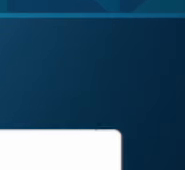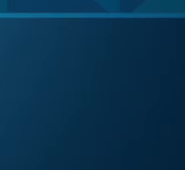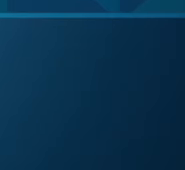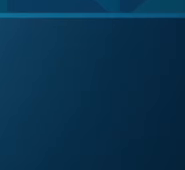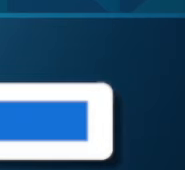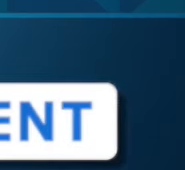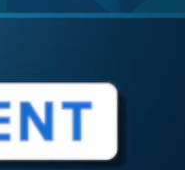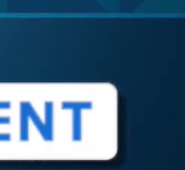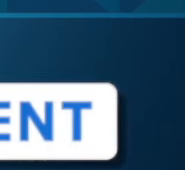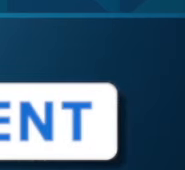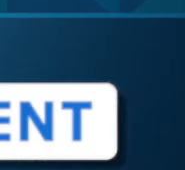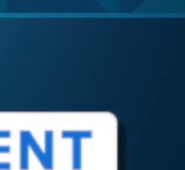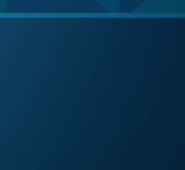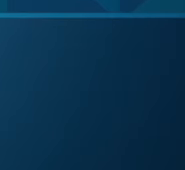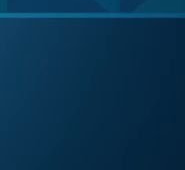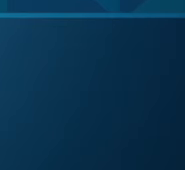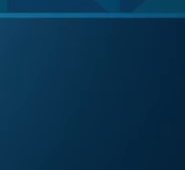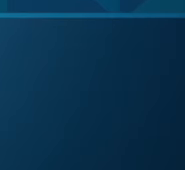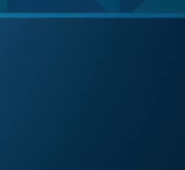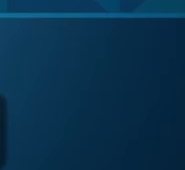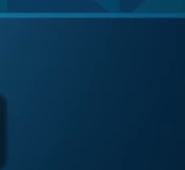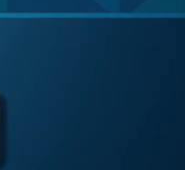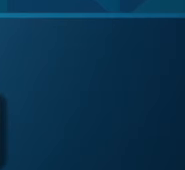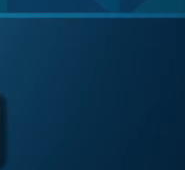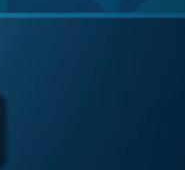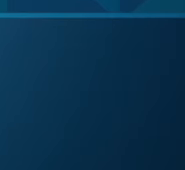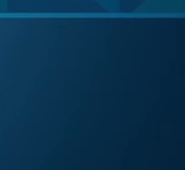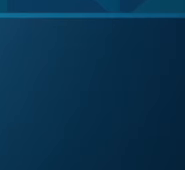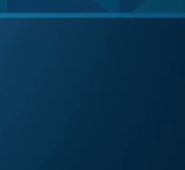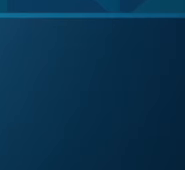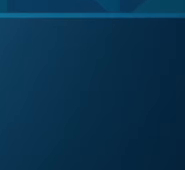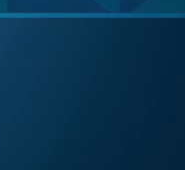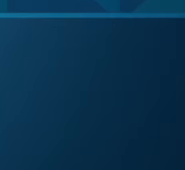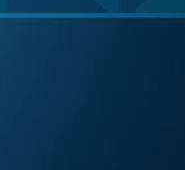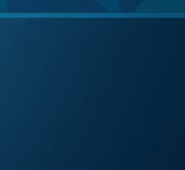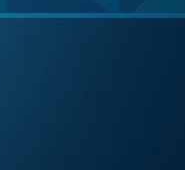notificação, fo comentário no fahetutan va media social siraseluk.